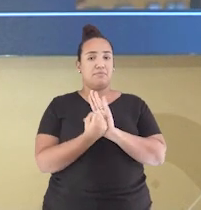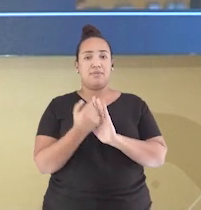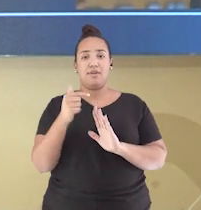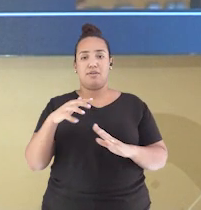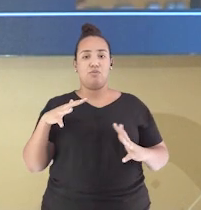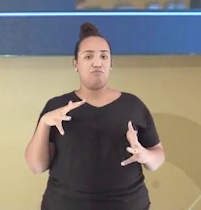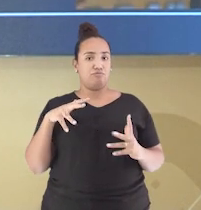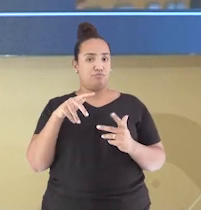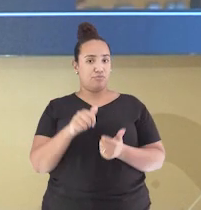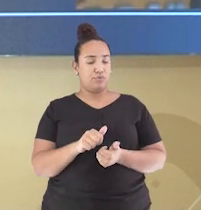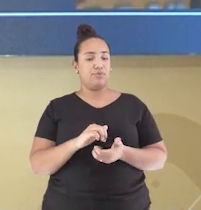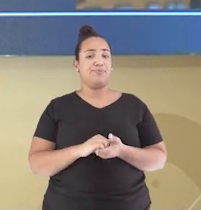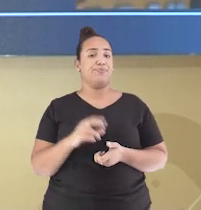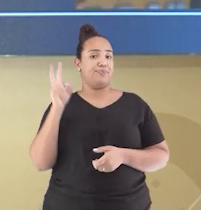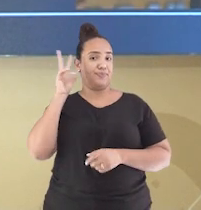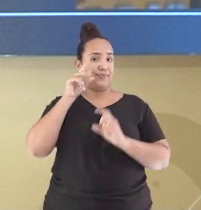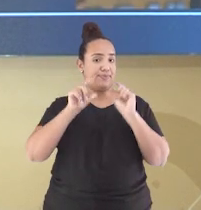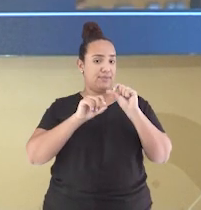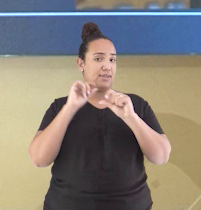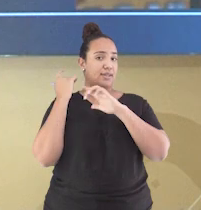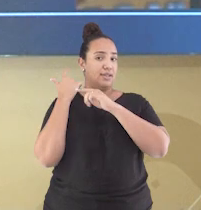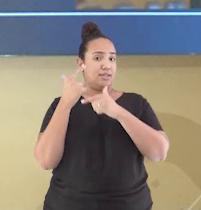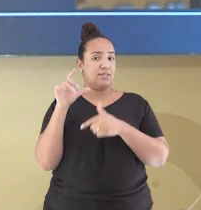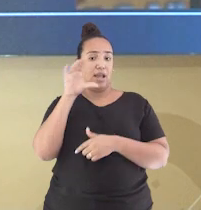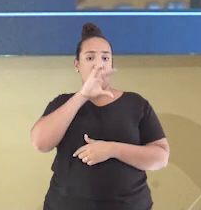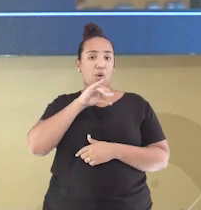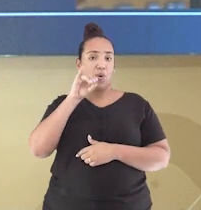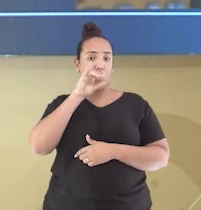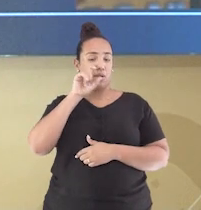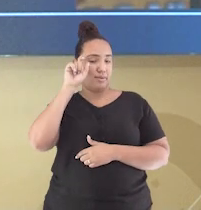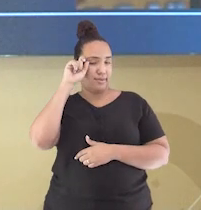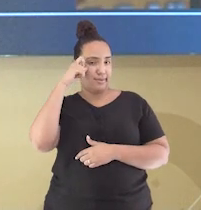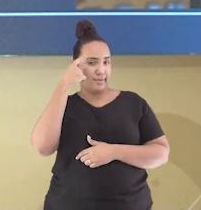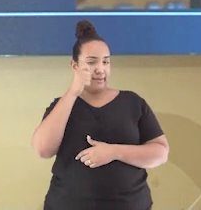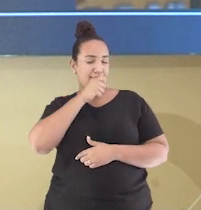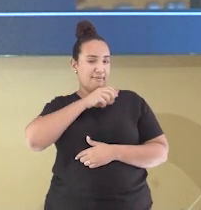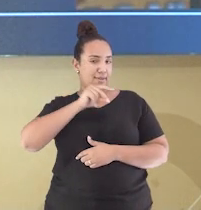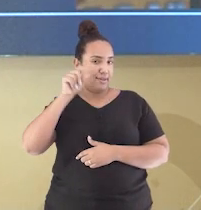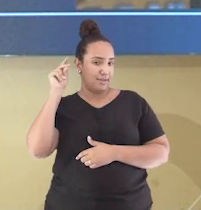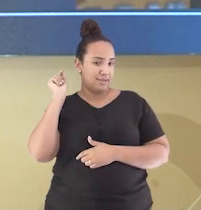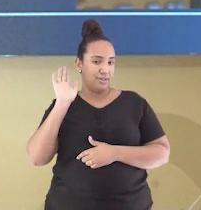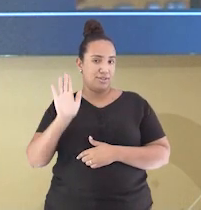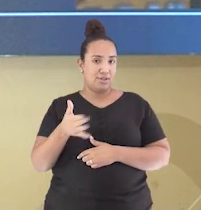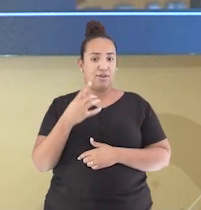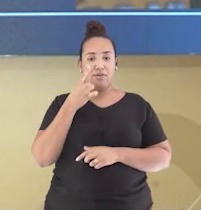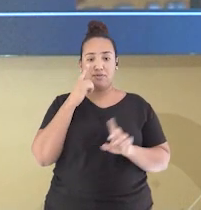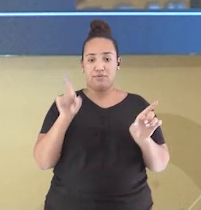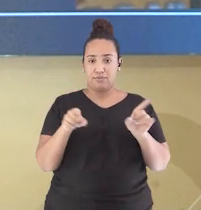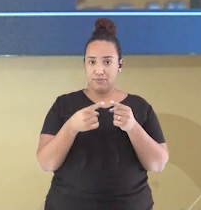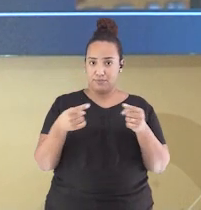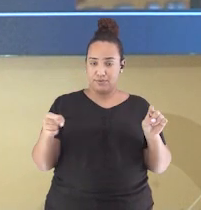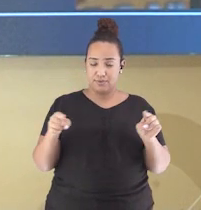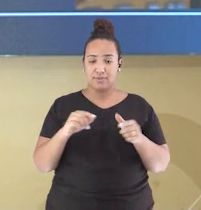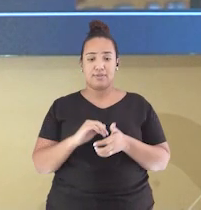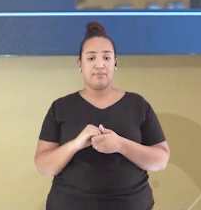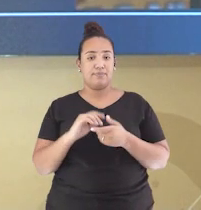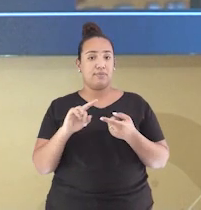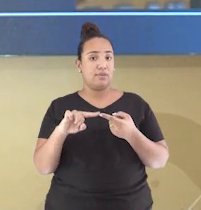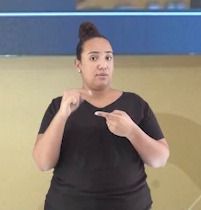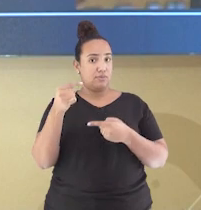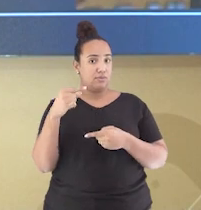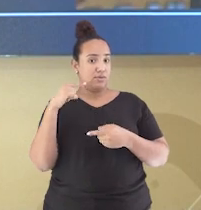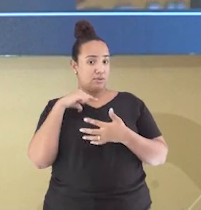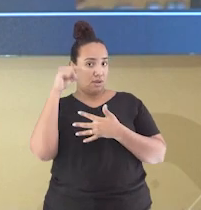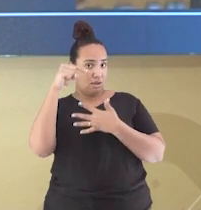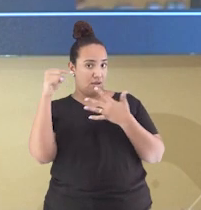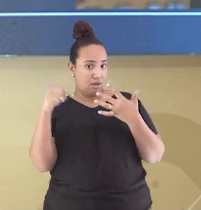registrado e gravado no mundo. Lembrando que a tradição oral dos negros é bem mais antiga que isso. Então vamos ouvir um trecho dessa música?